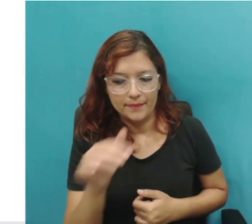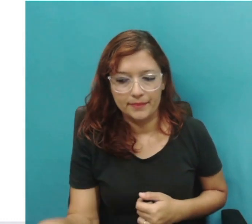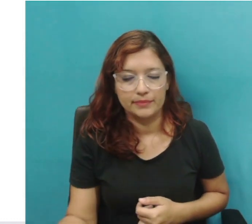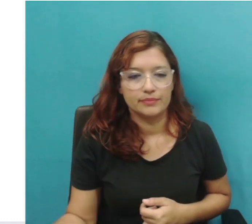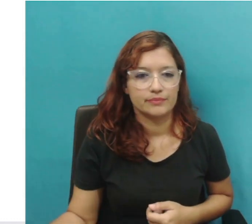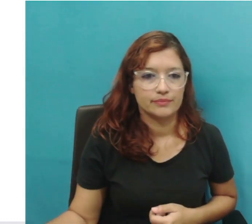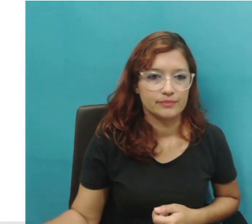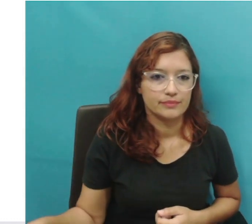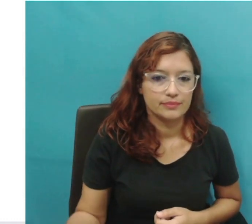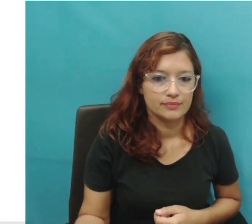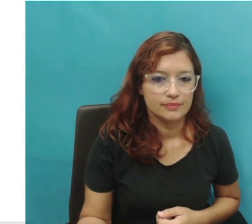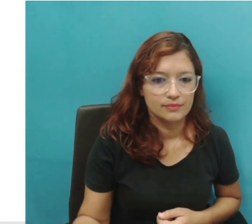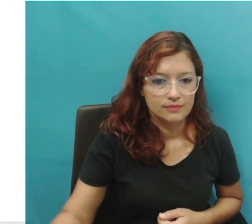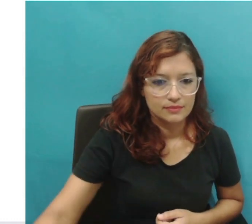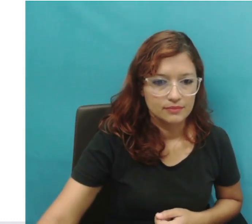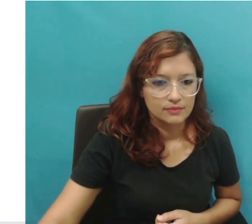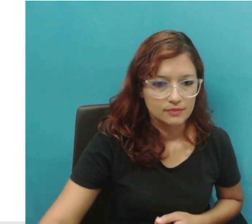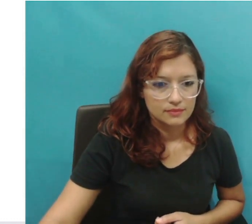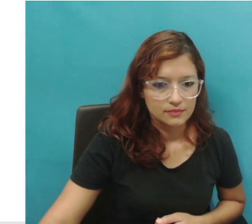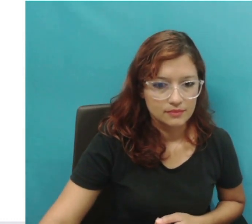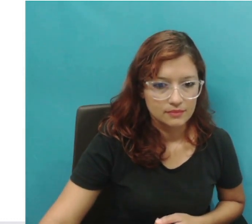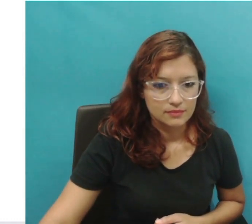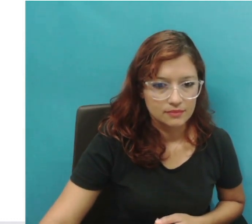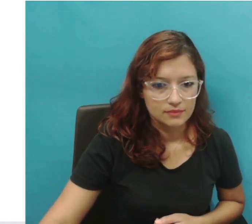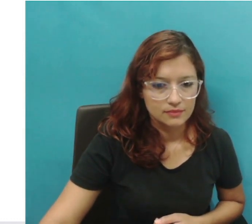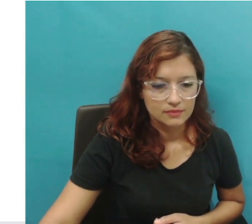precisa de um contexto.